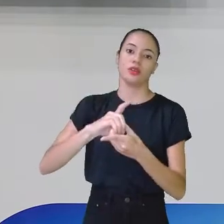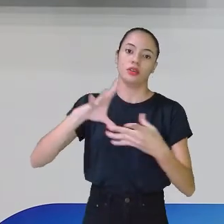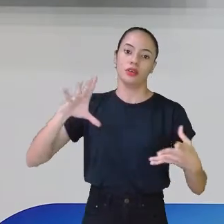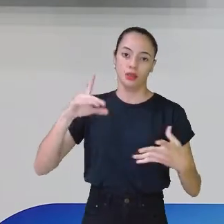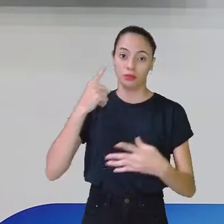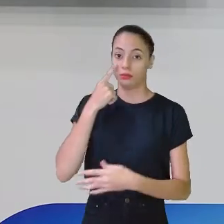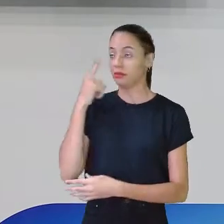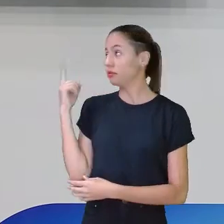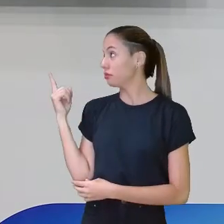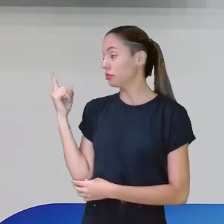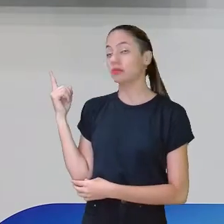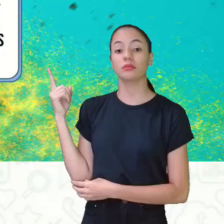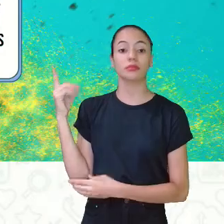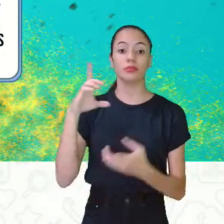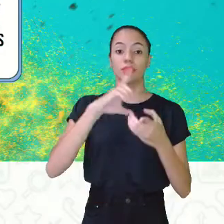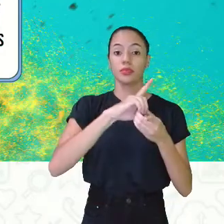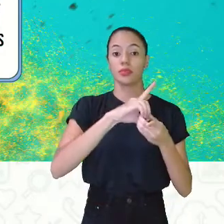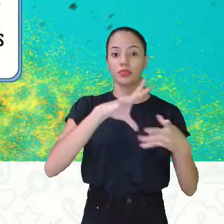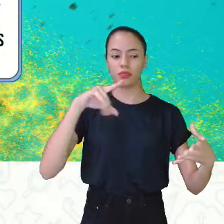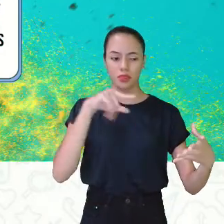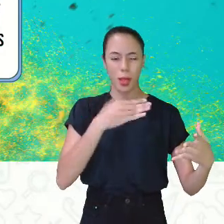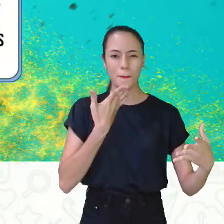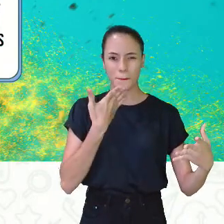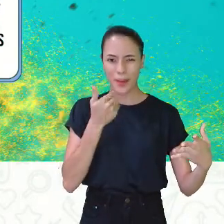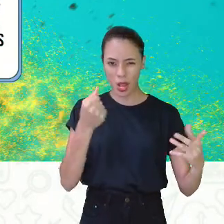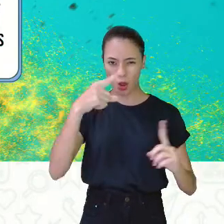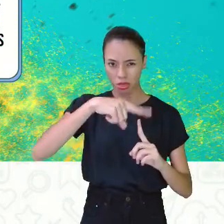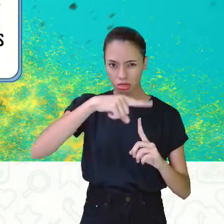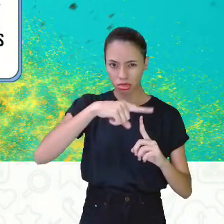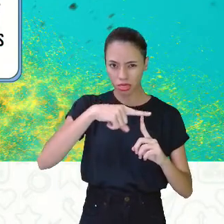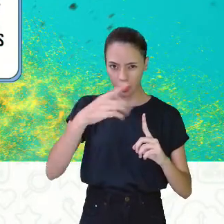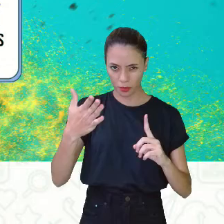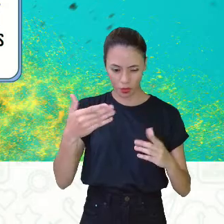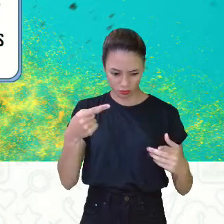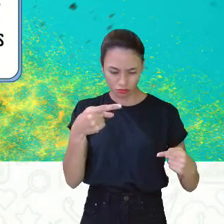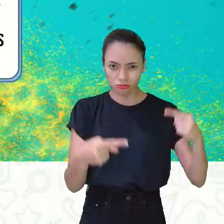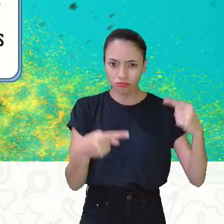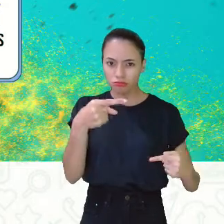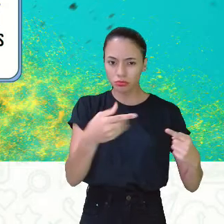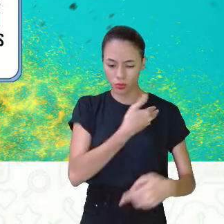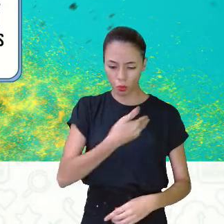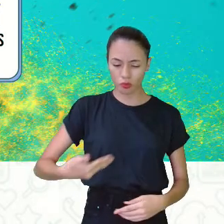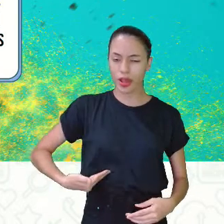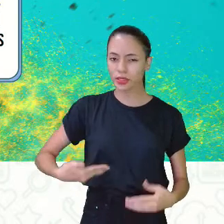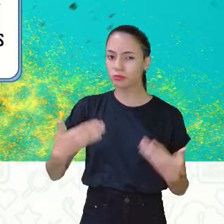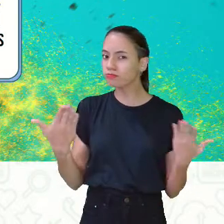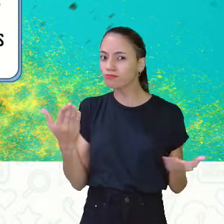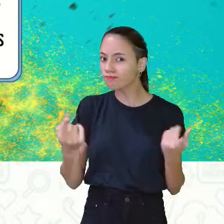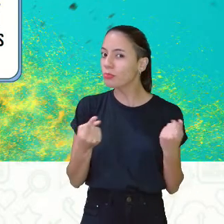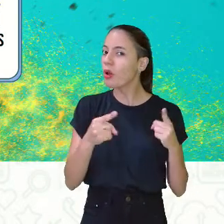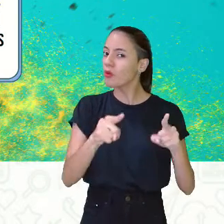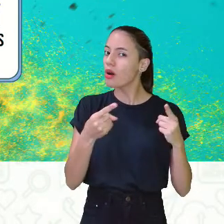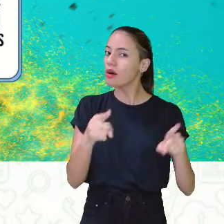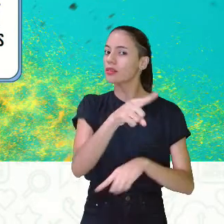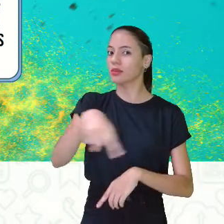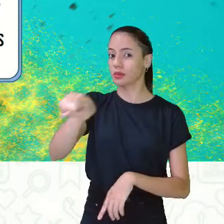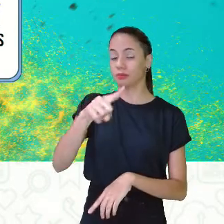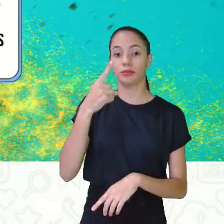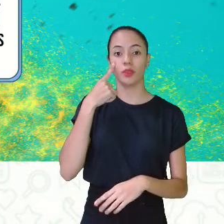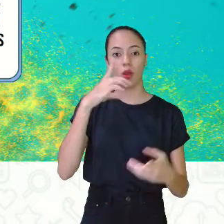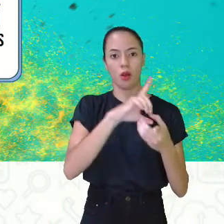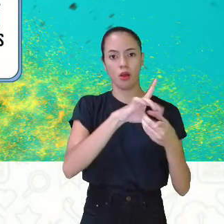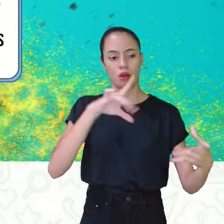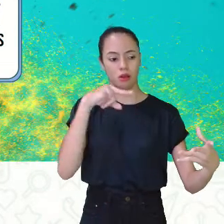olha aí, a democracia é a melhor opção? E aí fica essa provocação, né? Na democracia tem